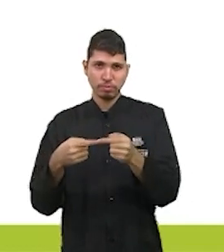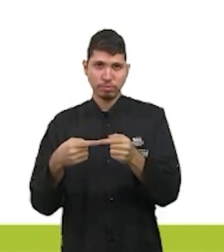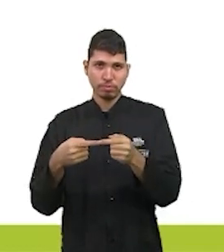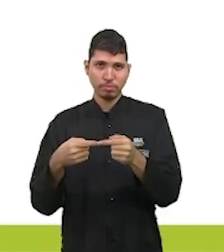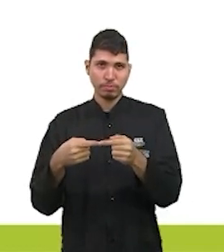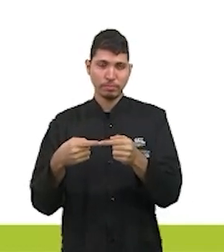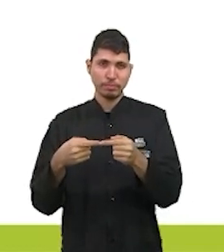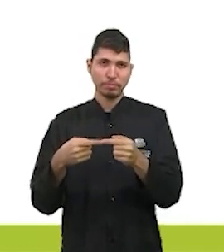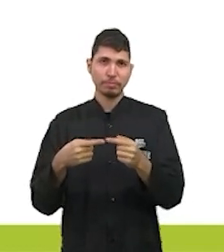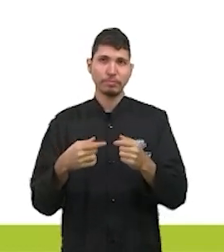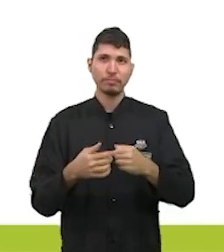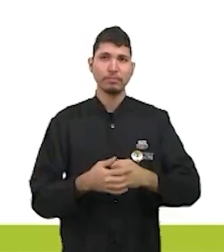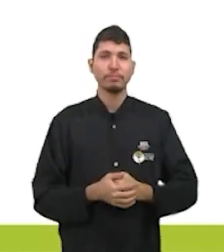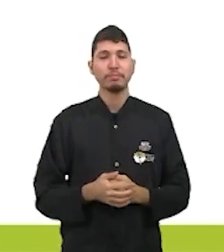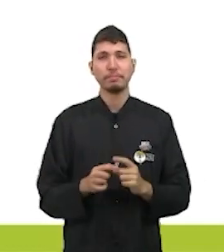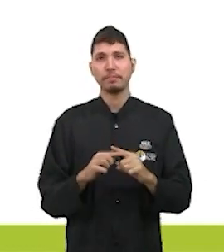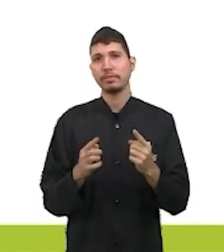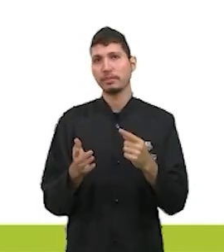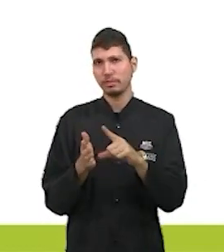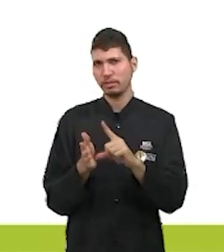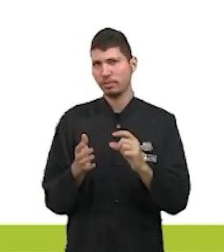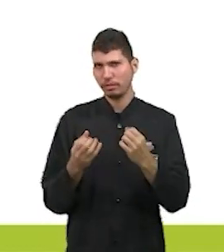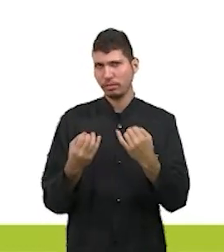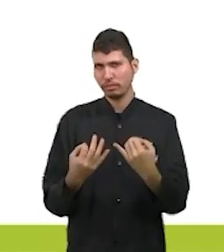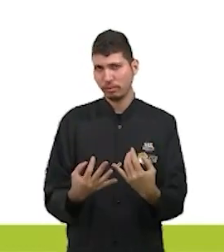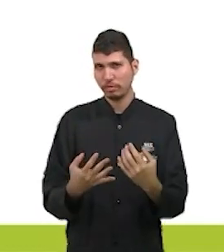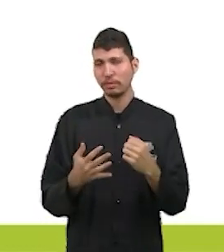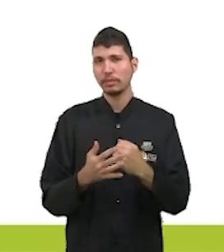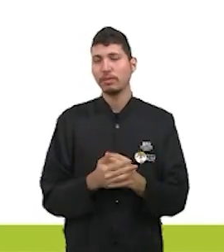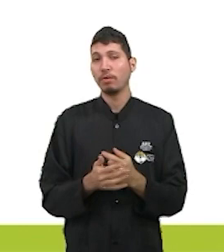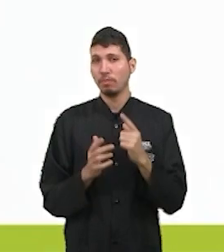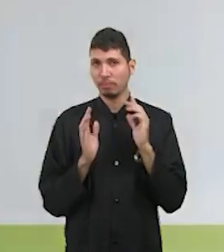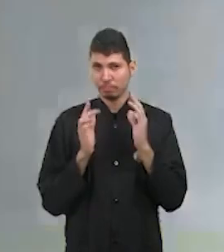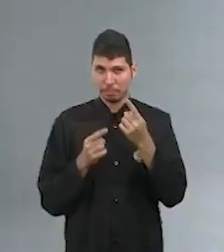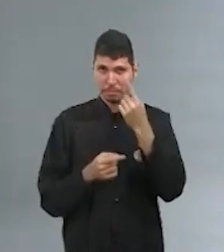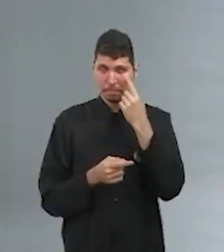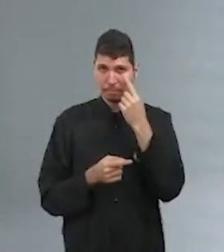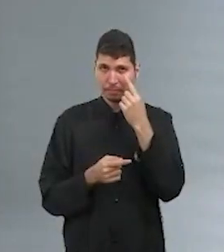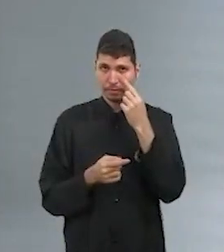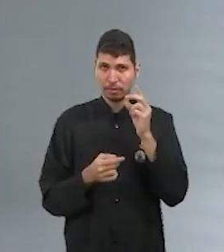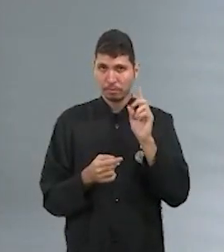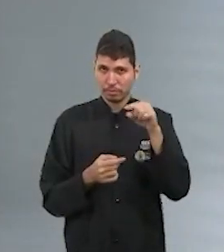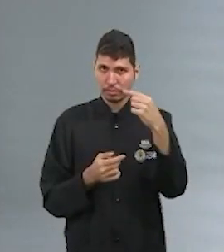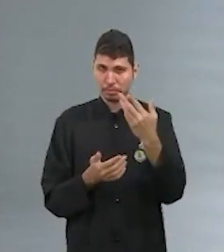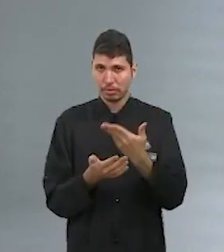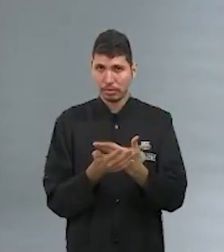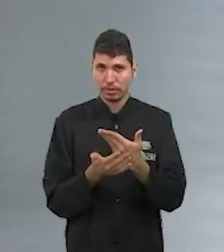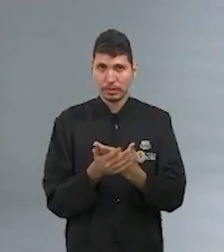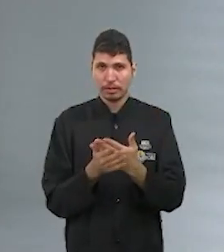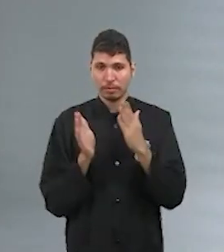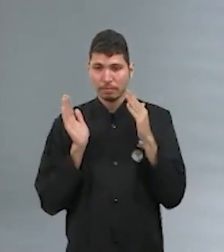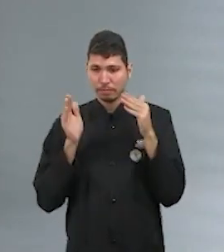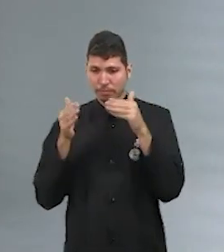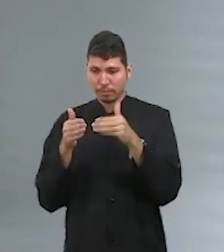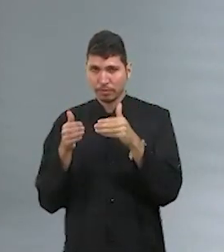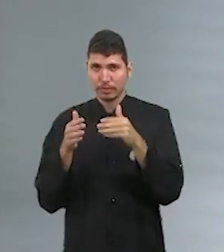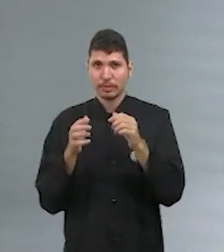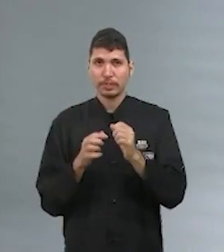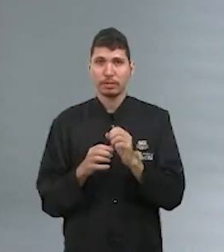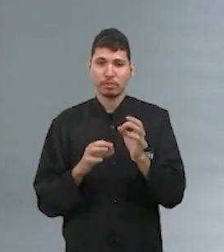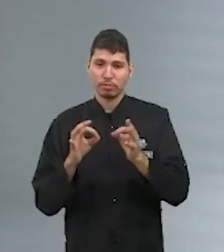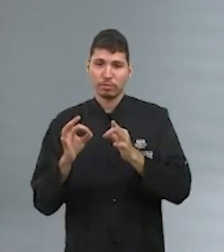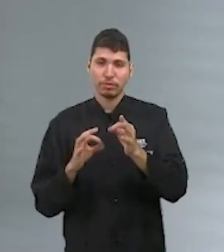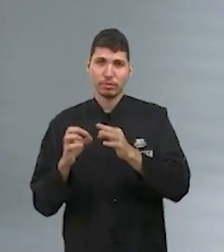aqui, tá? Vai ser nosso assunto da nossa próxima aula, bem específico, a parte de associação de